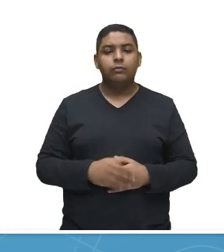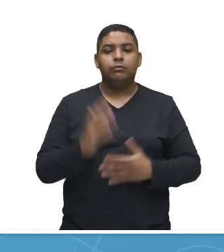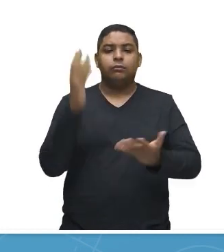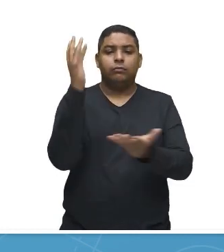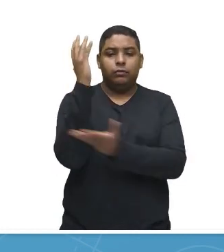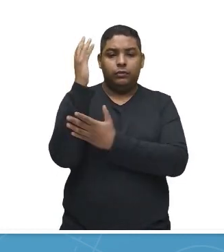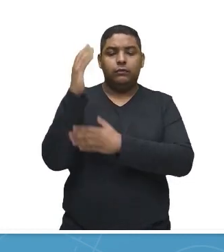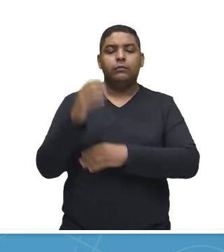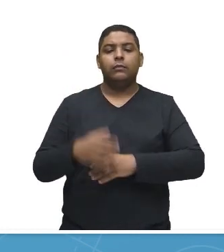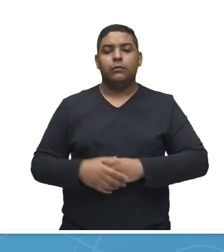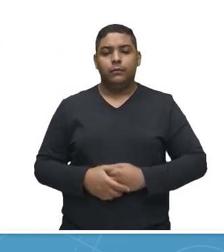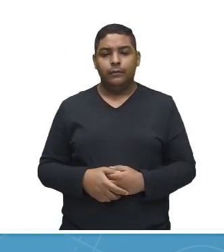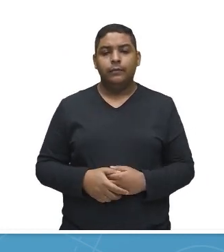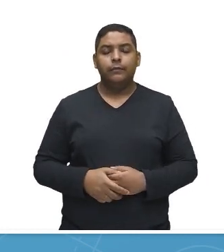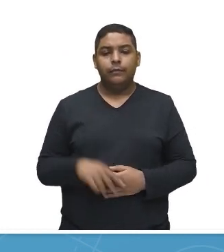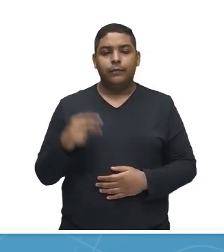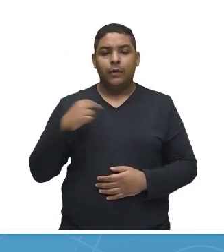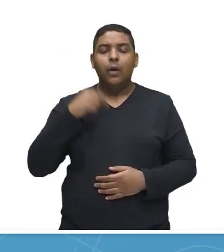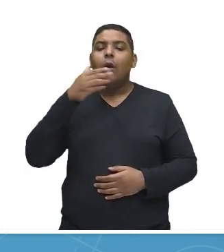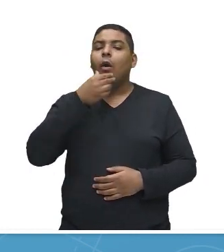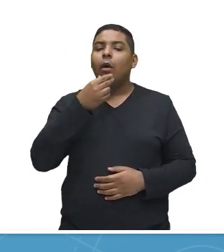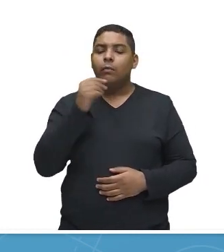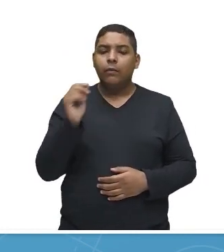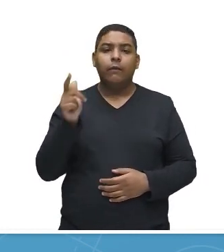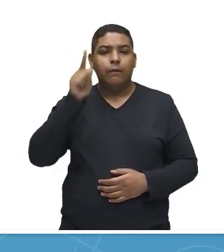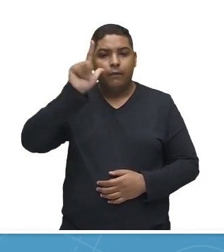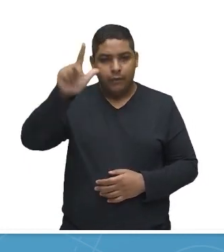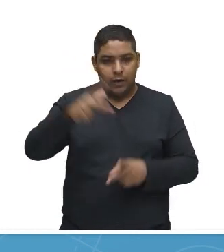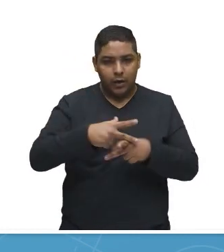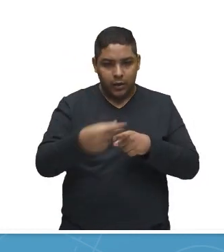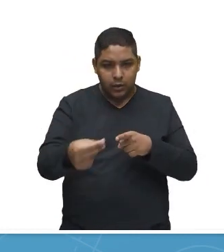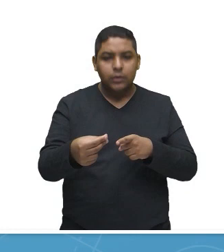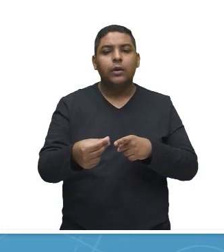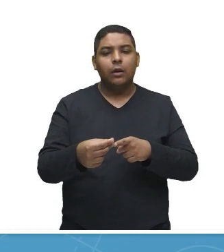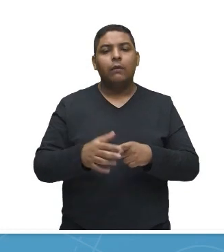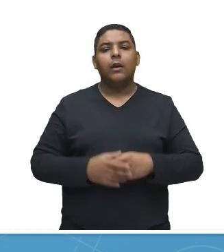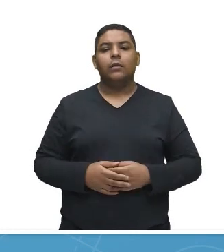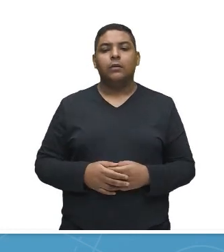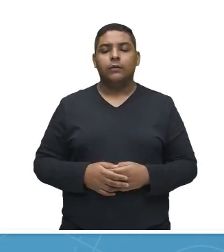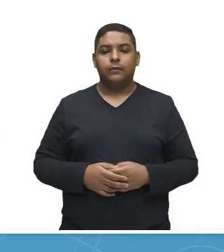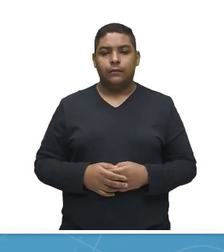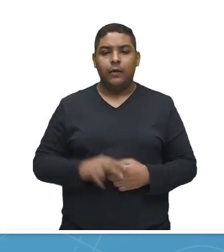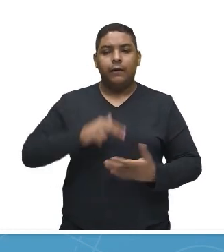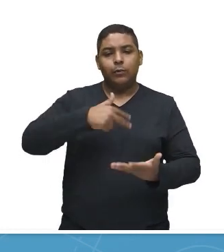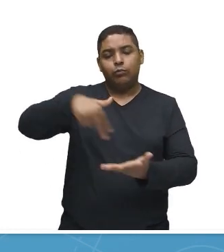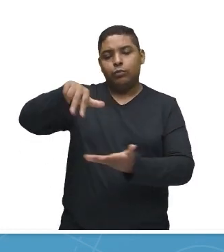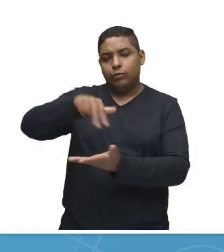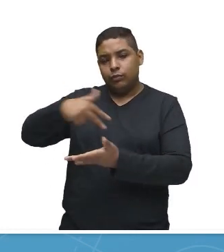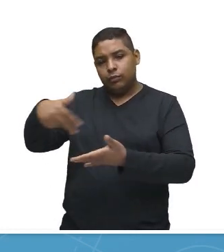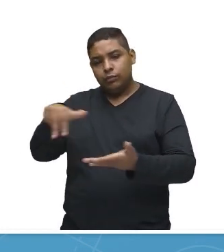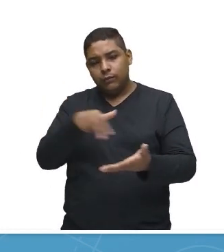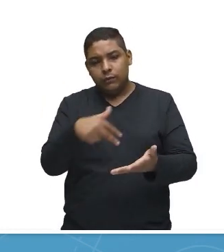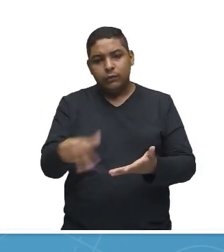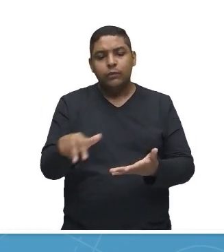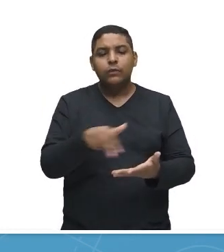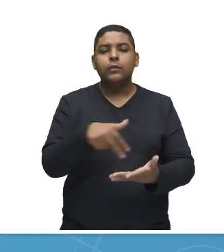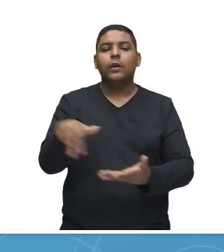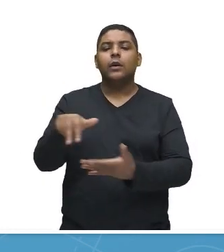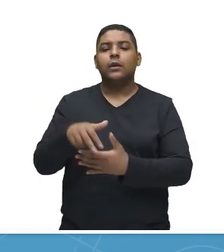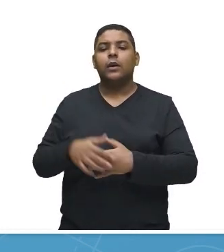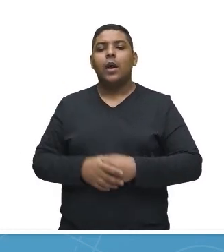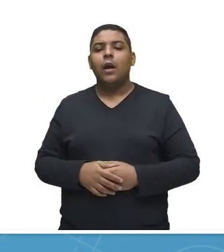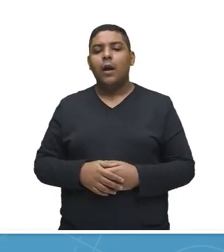no caso, o atleta vencedor, ele vai abrir os braços e vai dançar em volta do oponente, cantando e